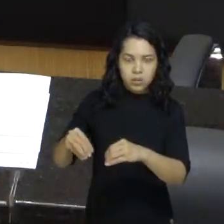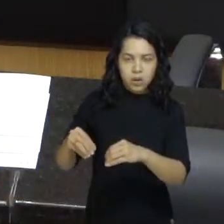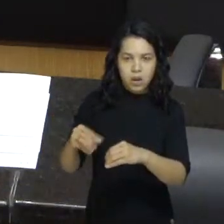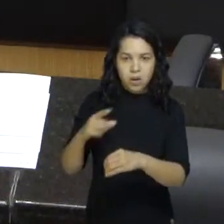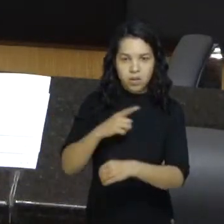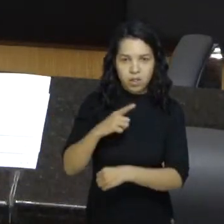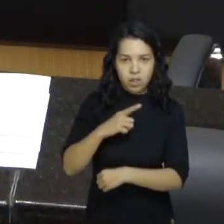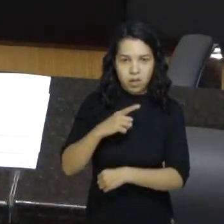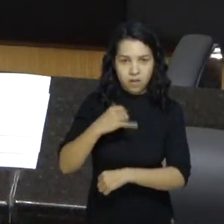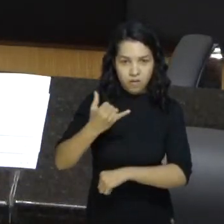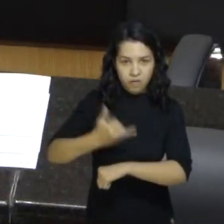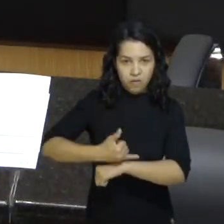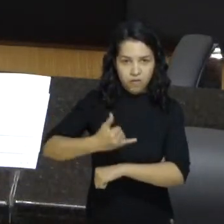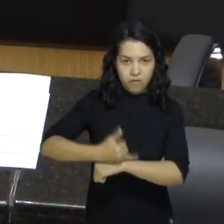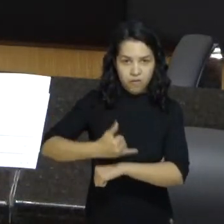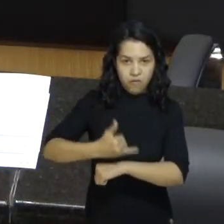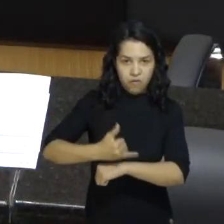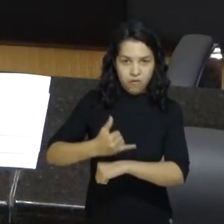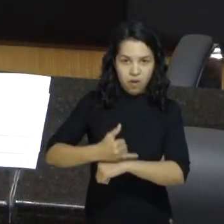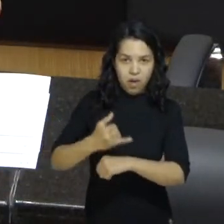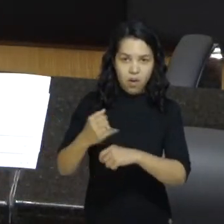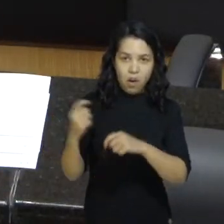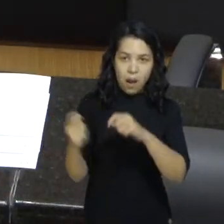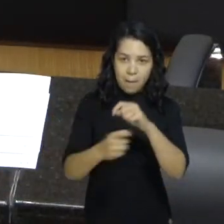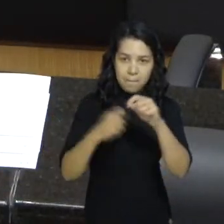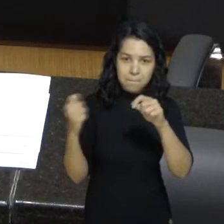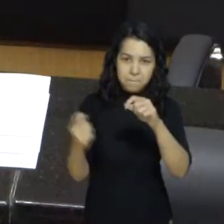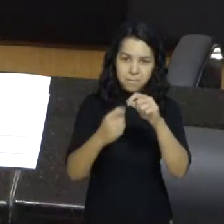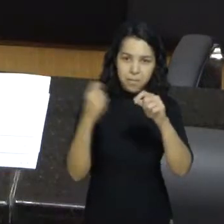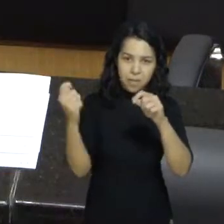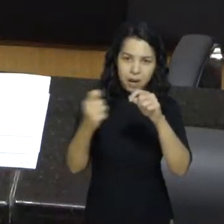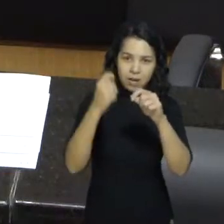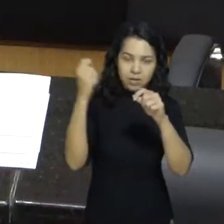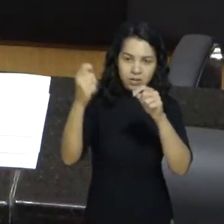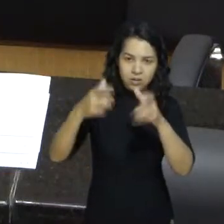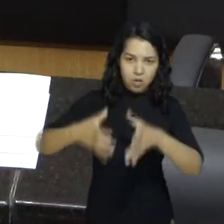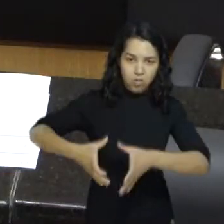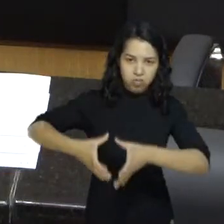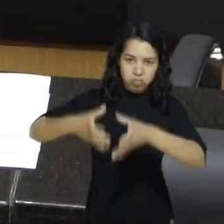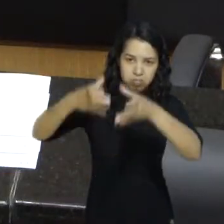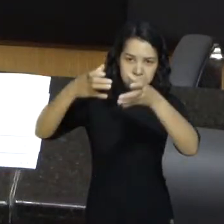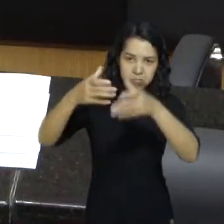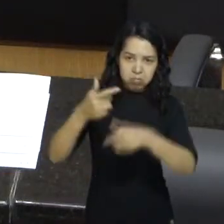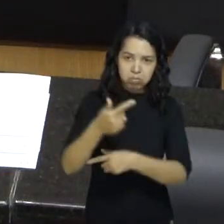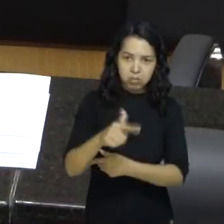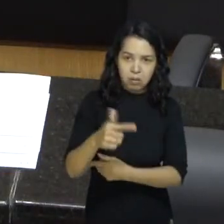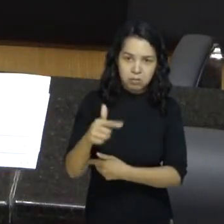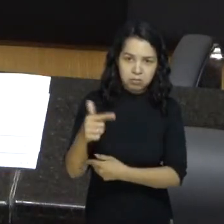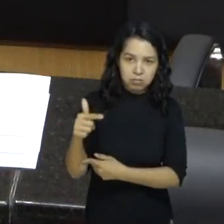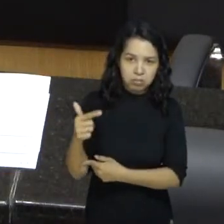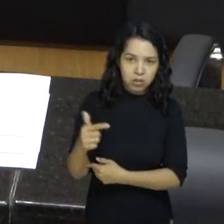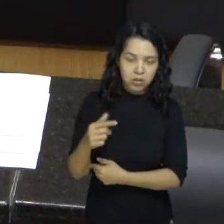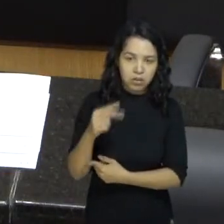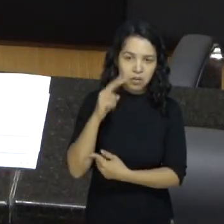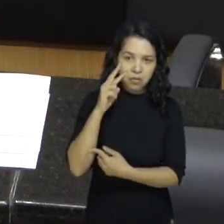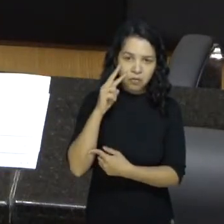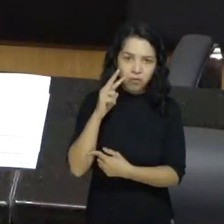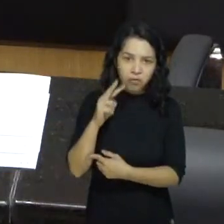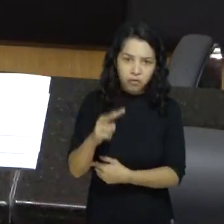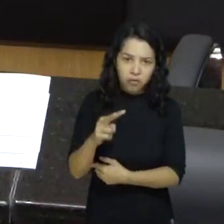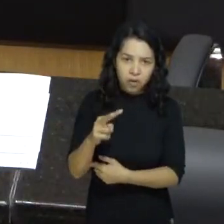um ferro que não tem nem amarração nem uma viga né a gente vê na no concreto